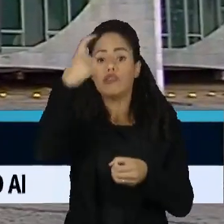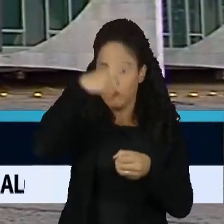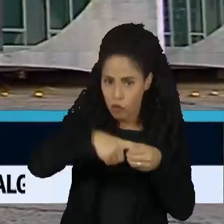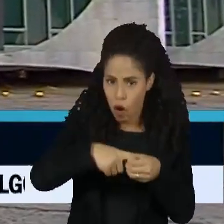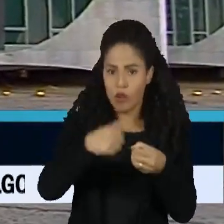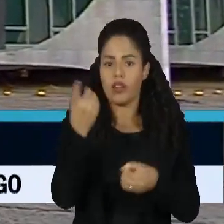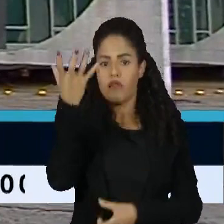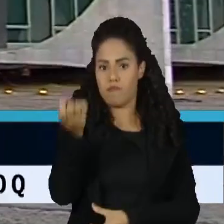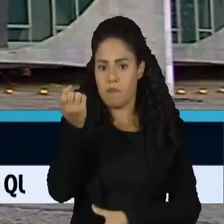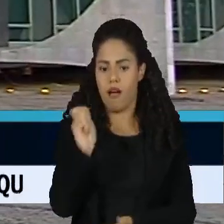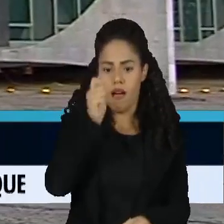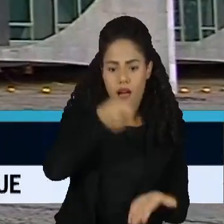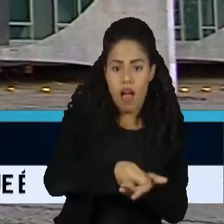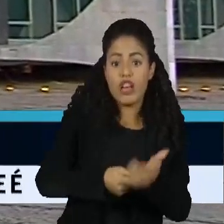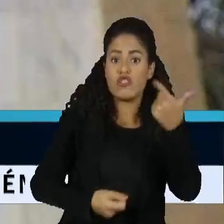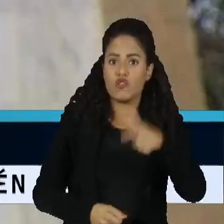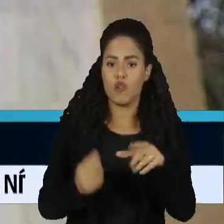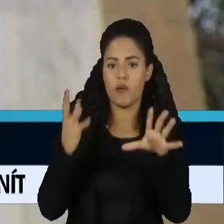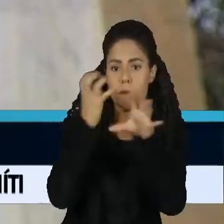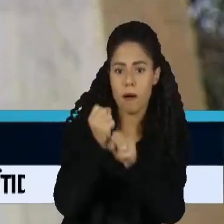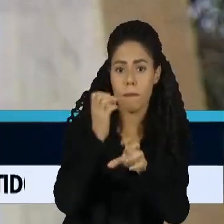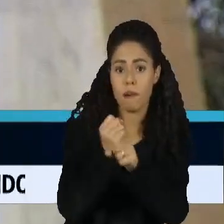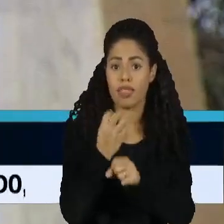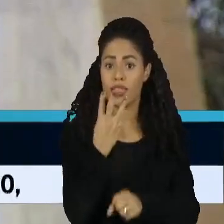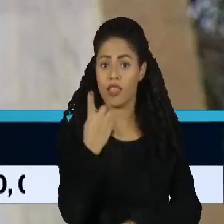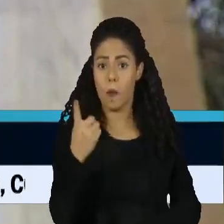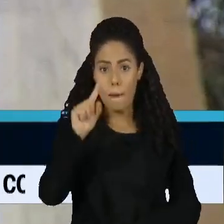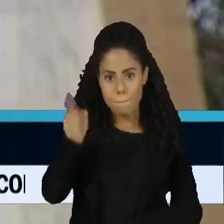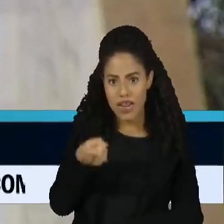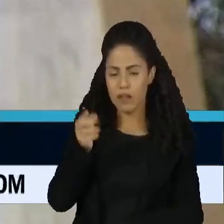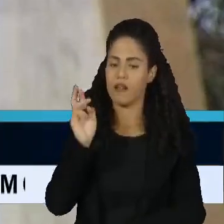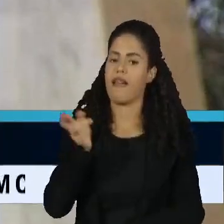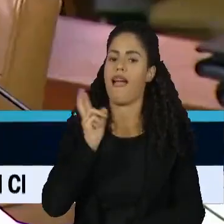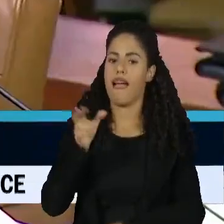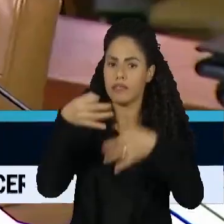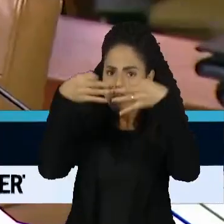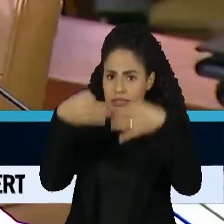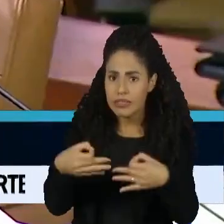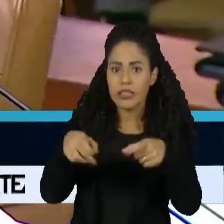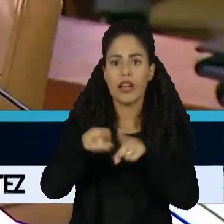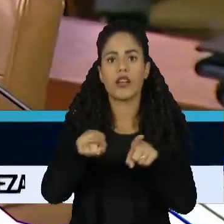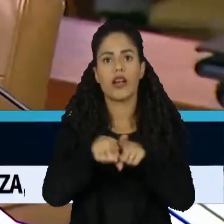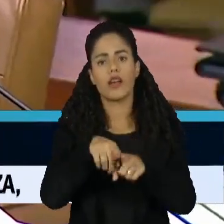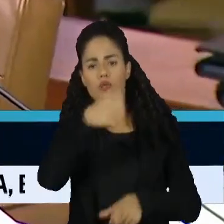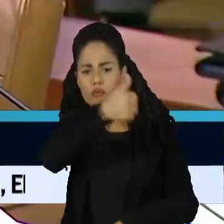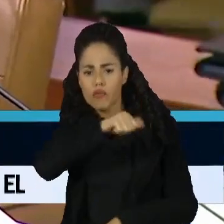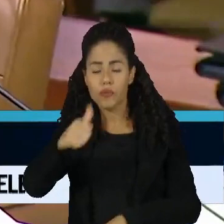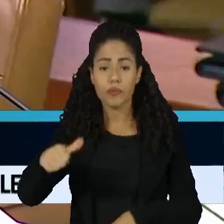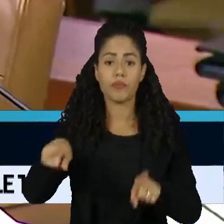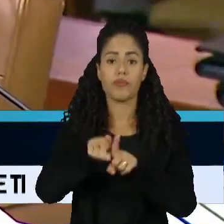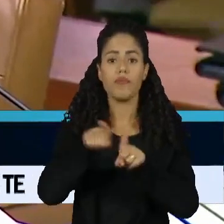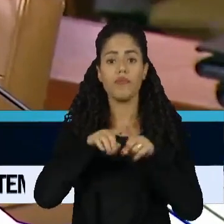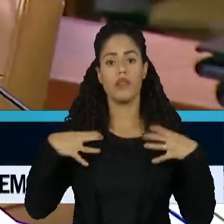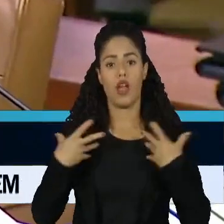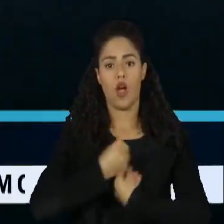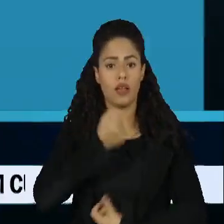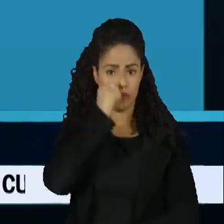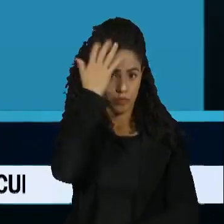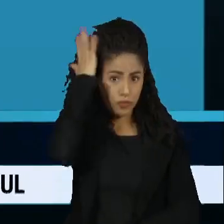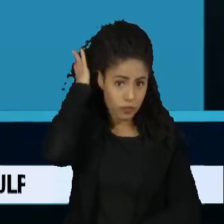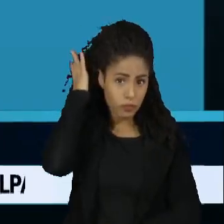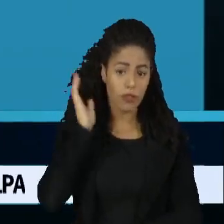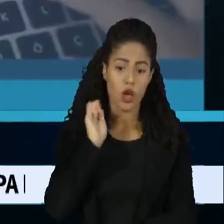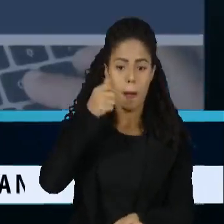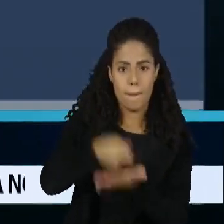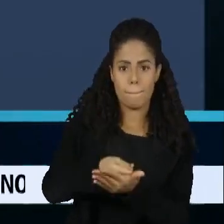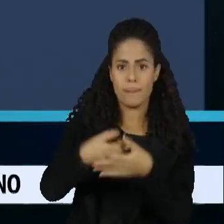o benefício, hoje calculado em 31 mil reais. O recurso será julgado pelo ministro Luiz Fux. O pagamento